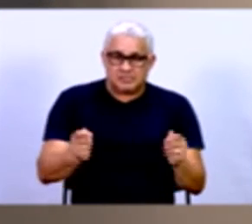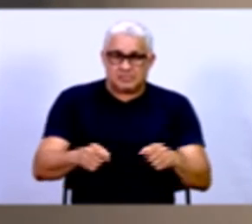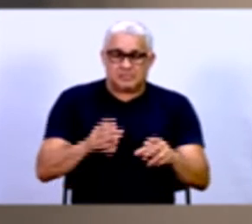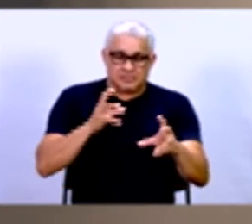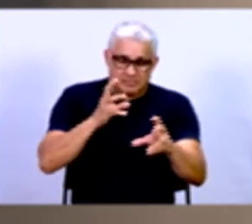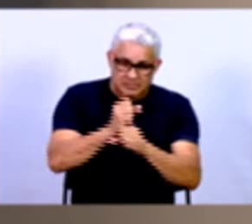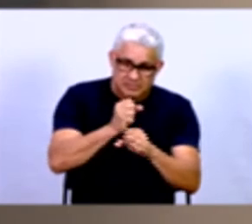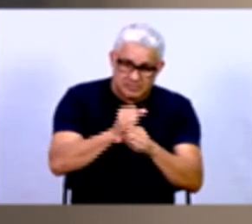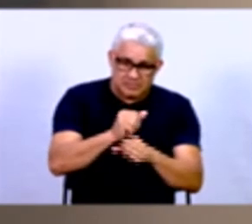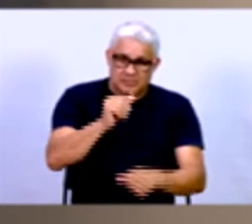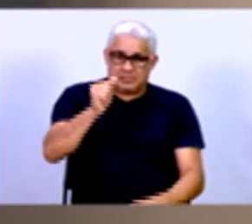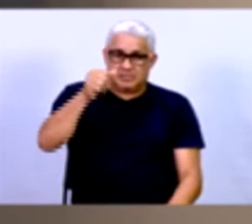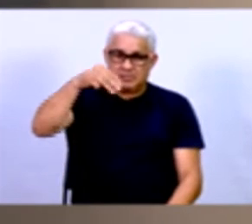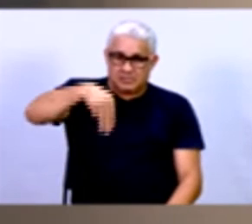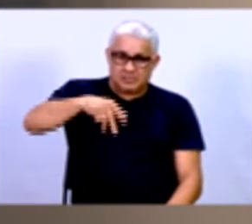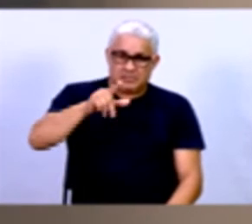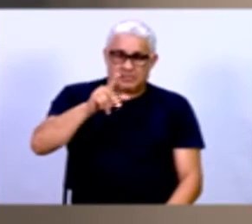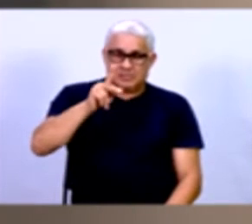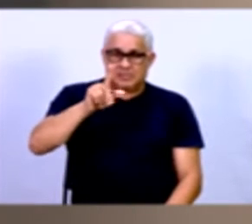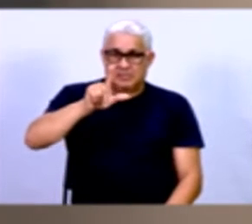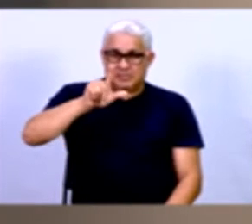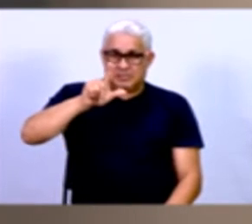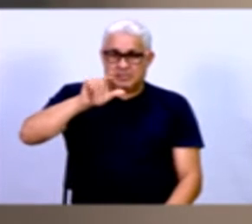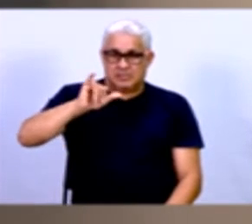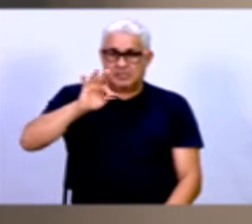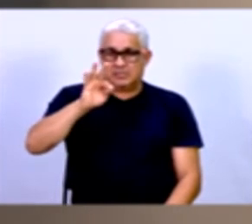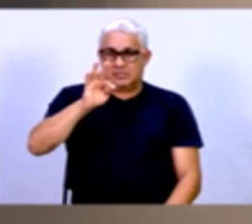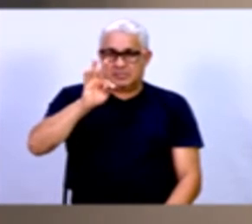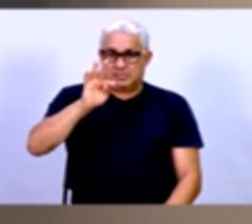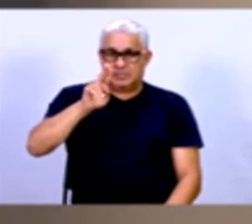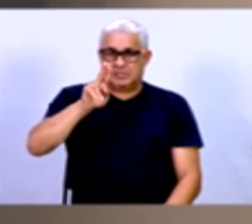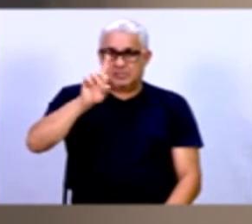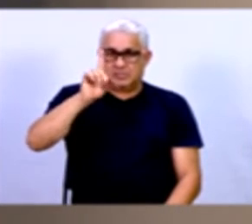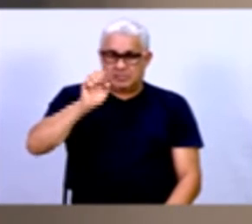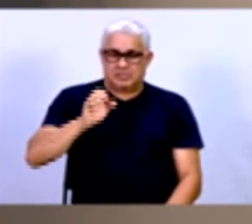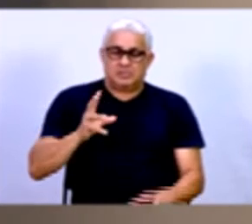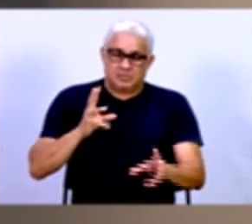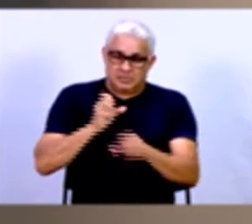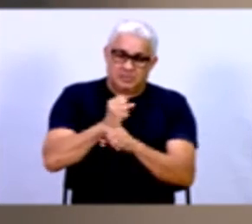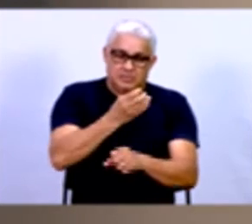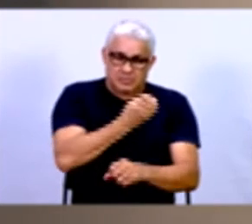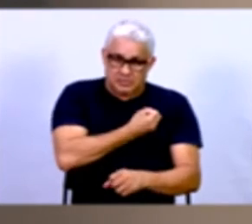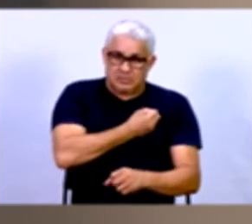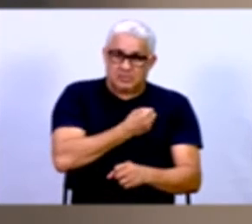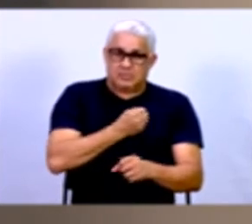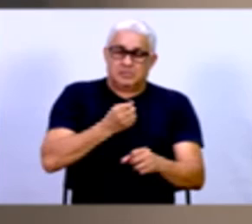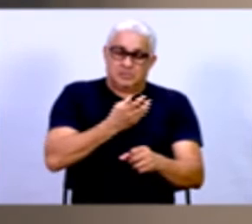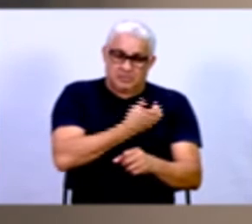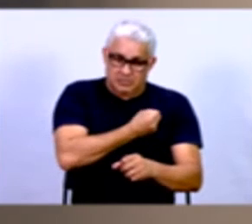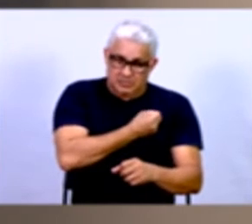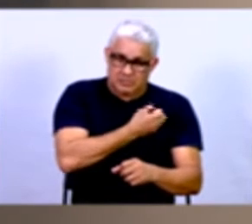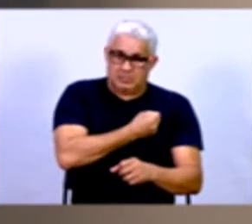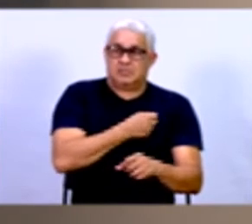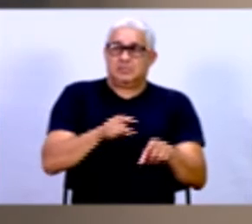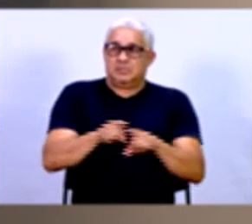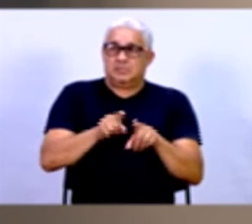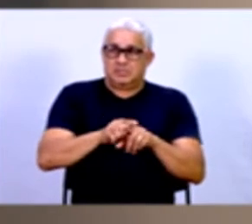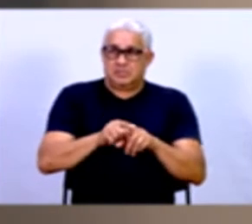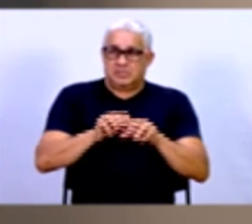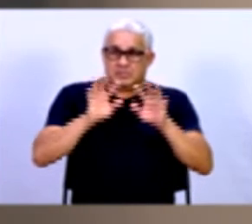para a amplitude do intervalo de classe. E assim a gente vai formando os números e no final sai essa tabela bonita